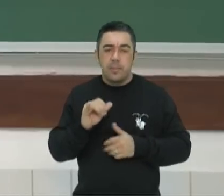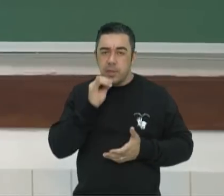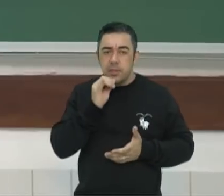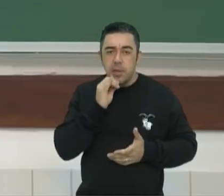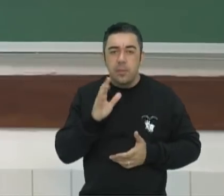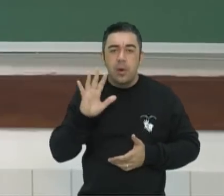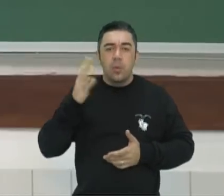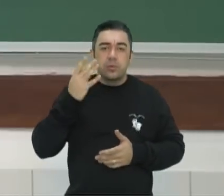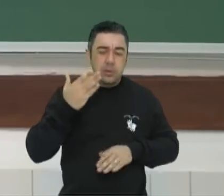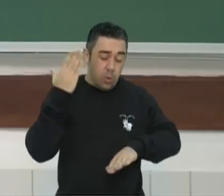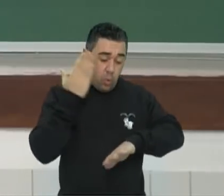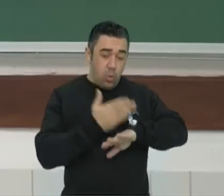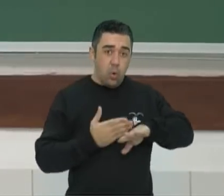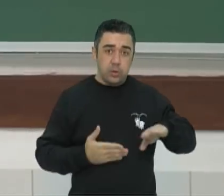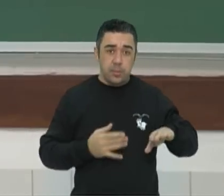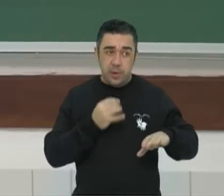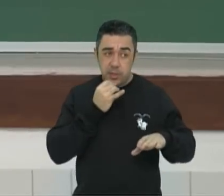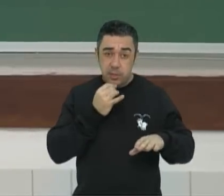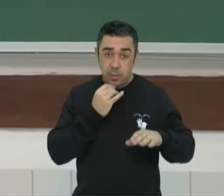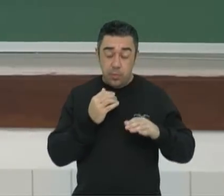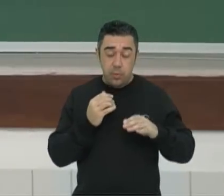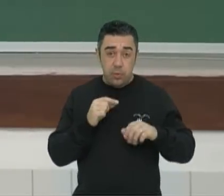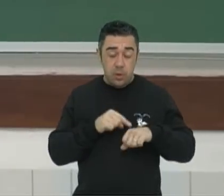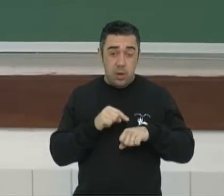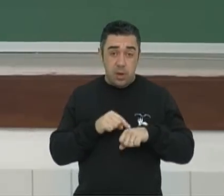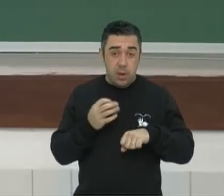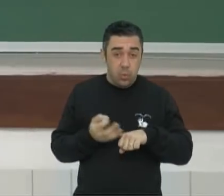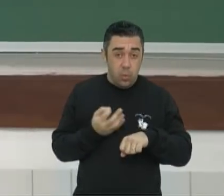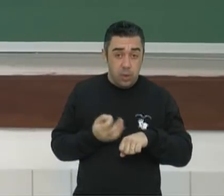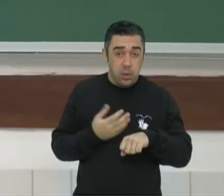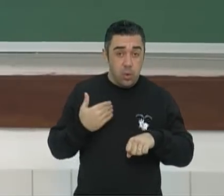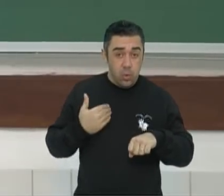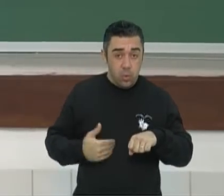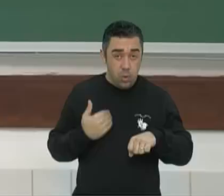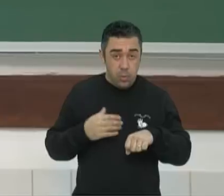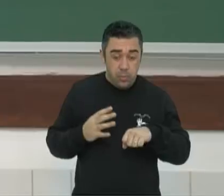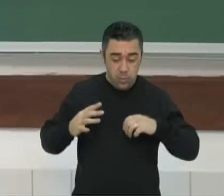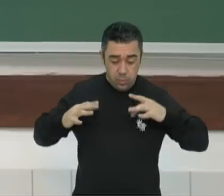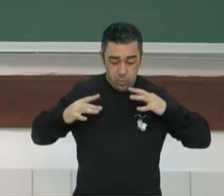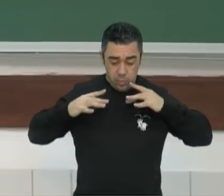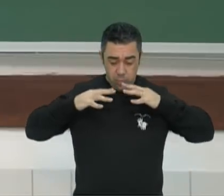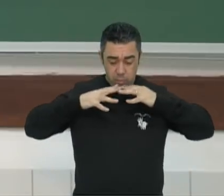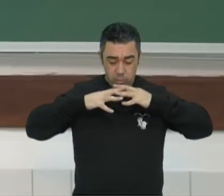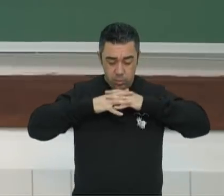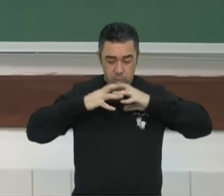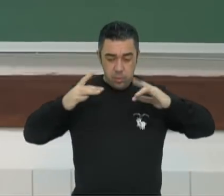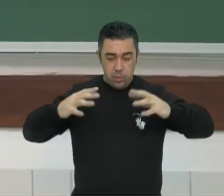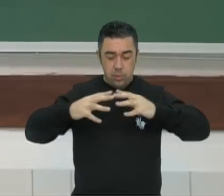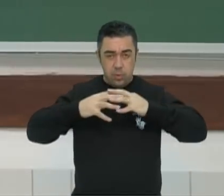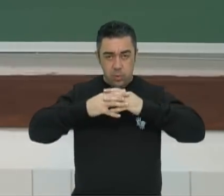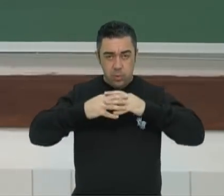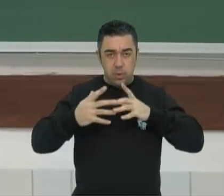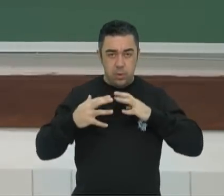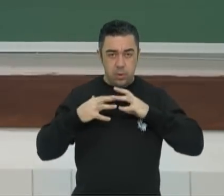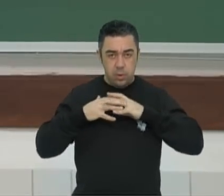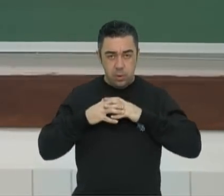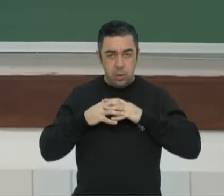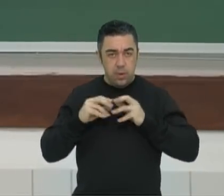faz um ferimento maior do que aquela capacidade natural do corpo de fazer a junção, né, desse tecido